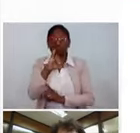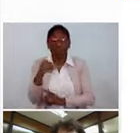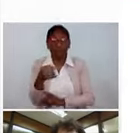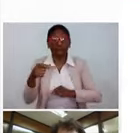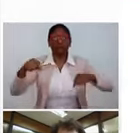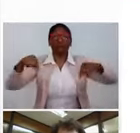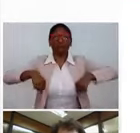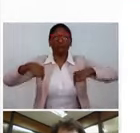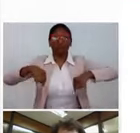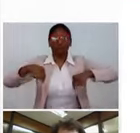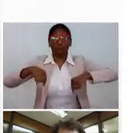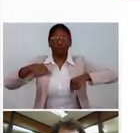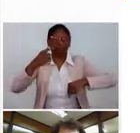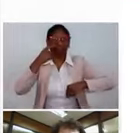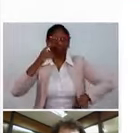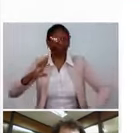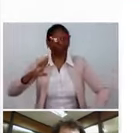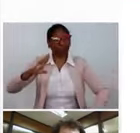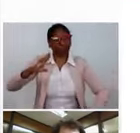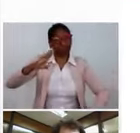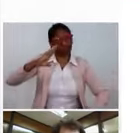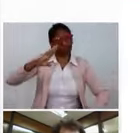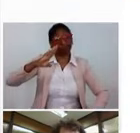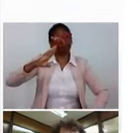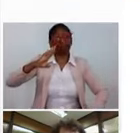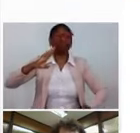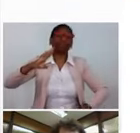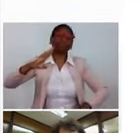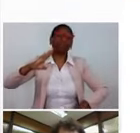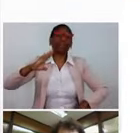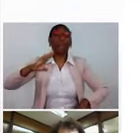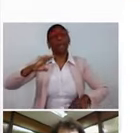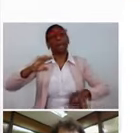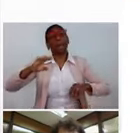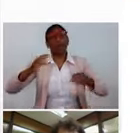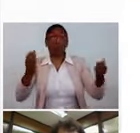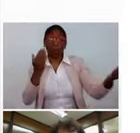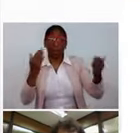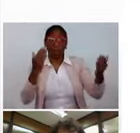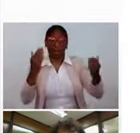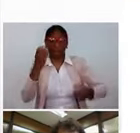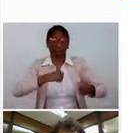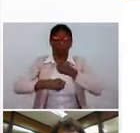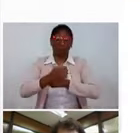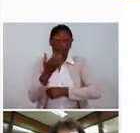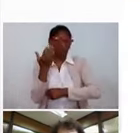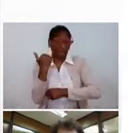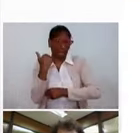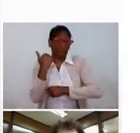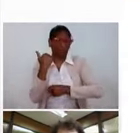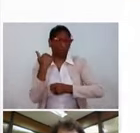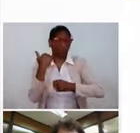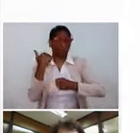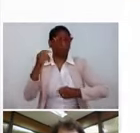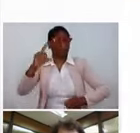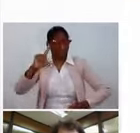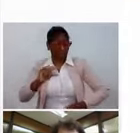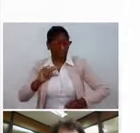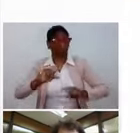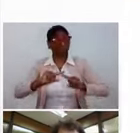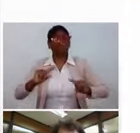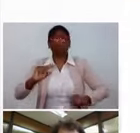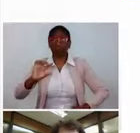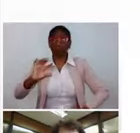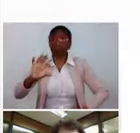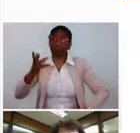o que a gente vê é essa curva aqui. Os patamares ainda são historicamente baixos, né, quando comparado a esses picos, mas há uma elevação